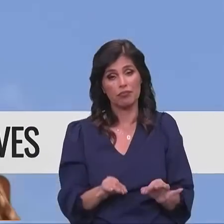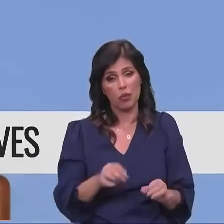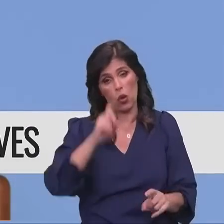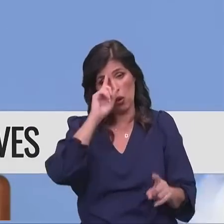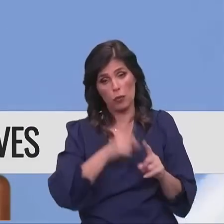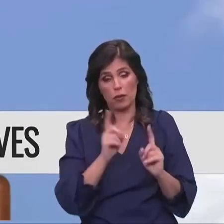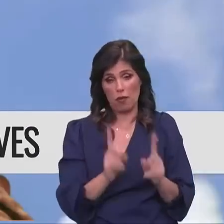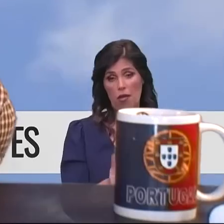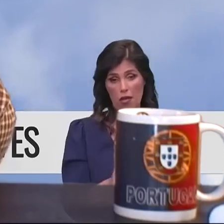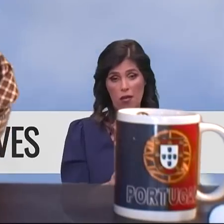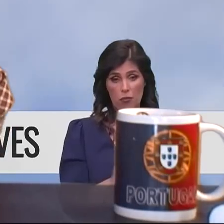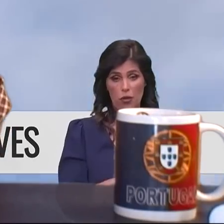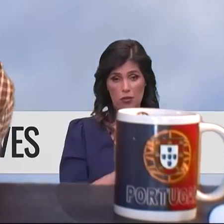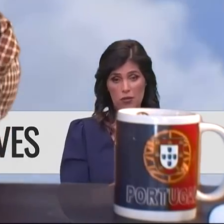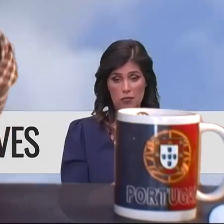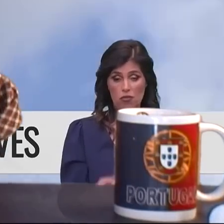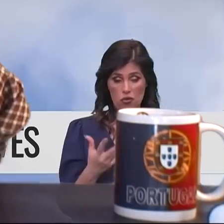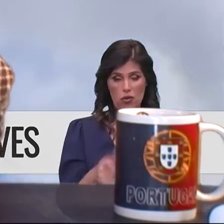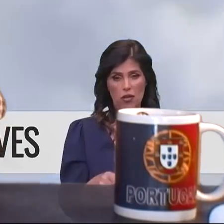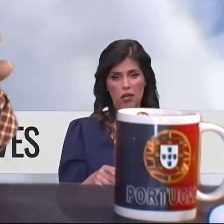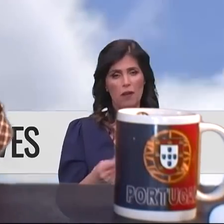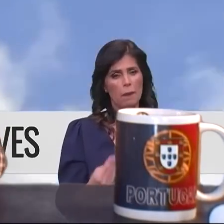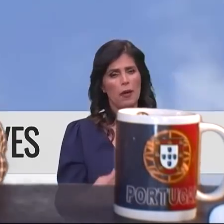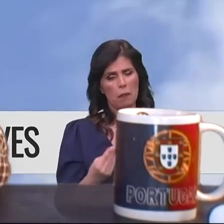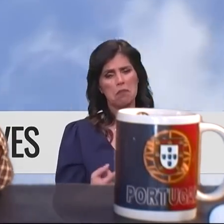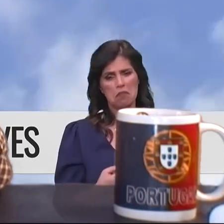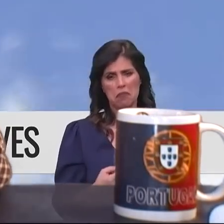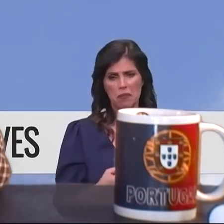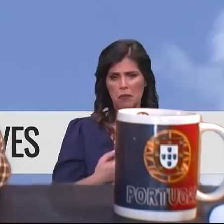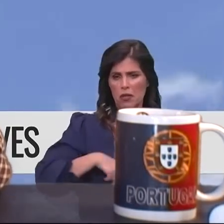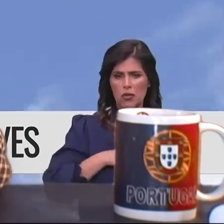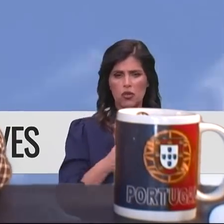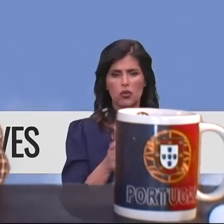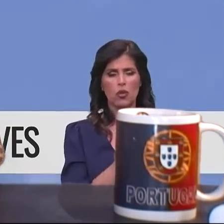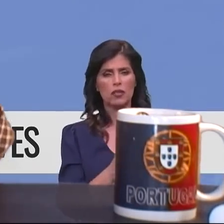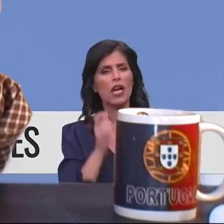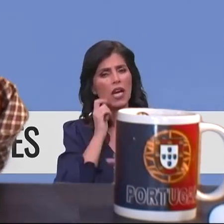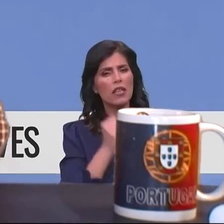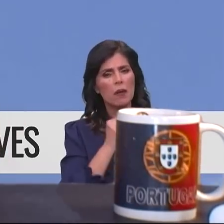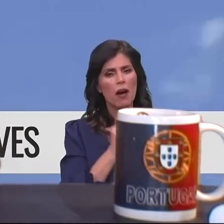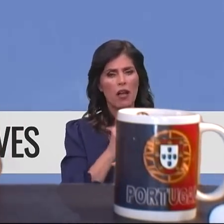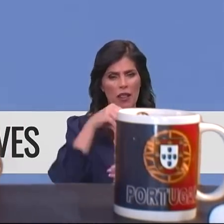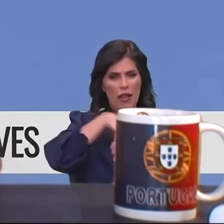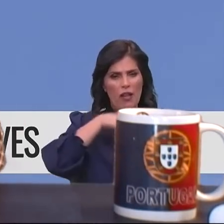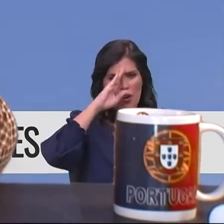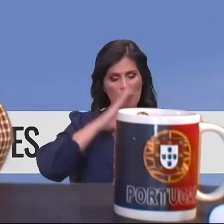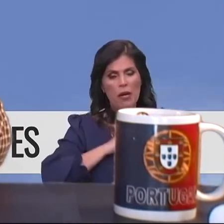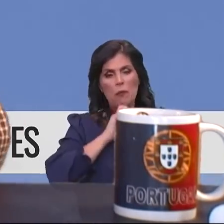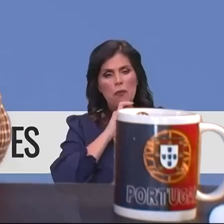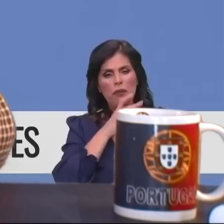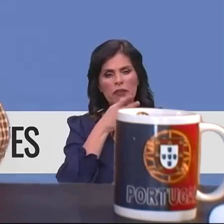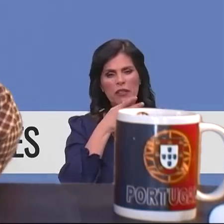manifestassem muito bem que fizessem ruído muito bem desde que não importa nada a saber mano eu discurso tudo isso é aceitável